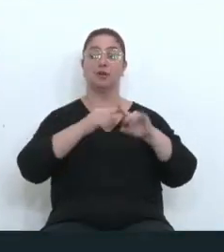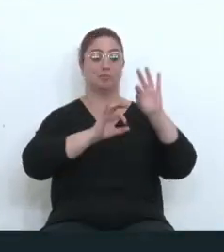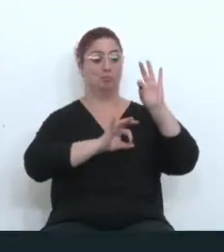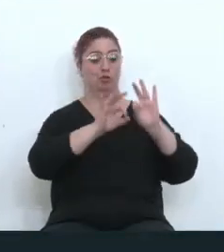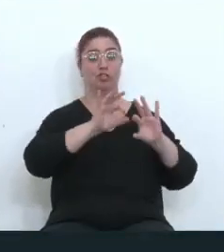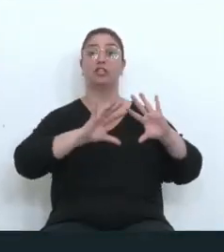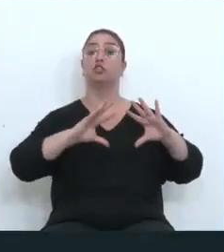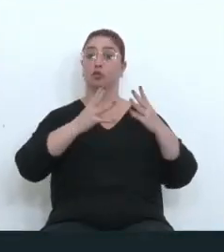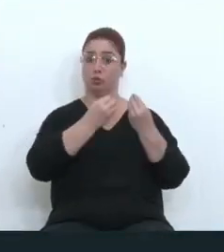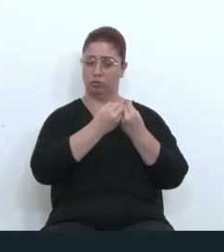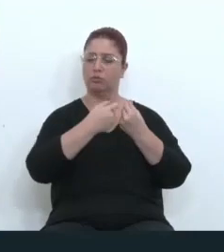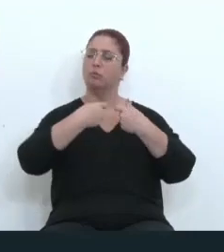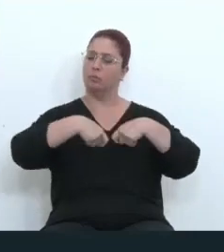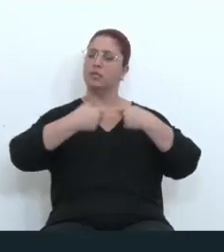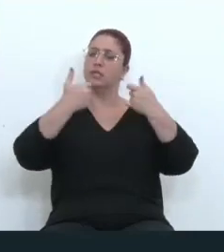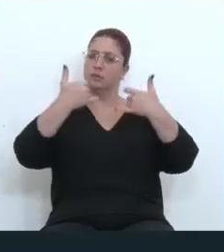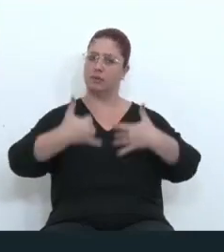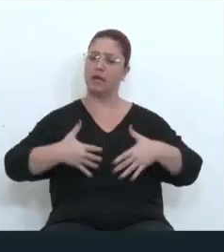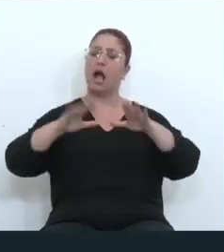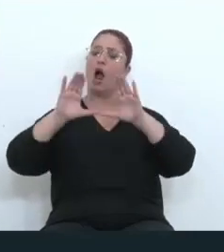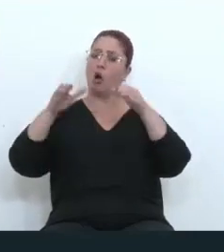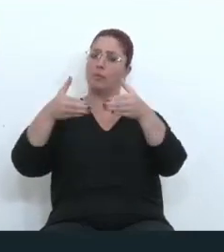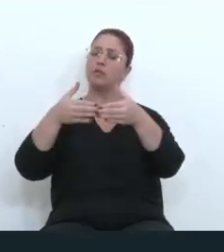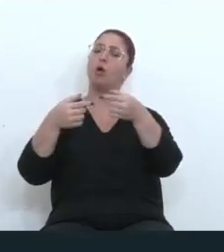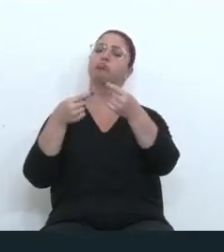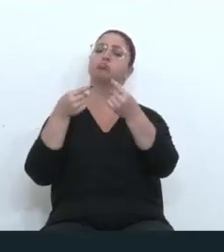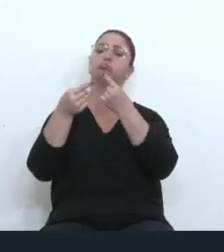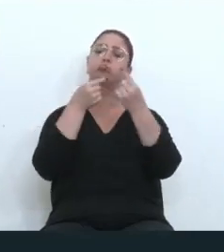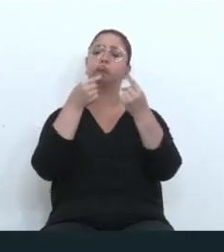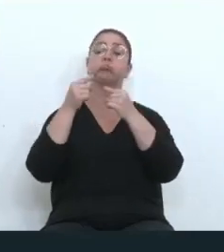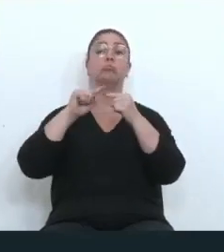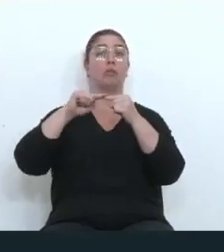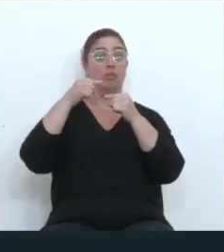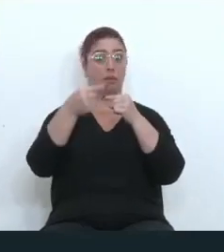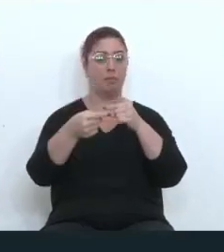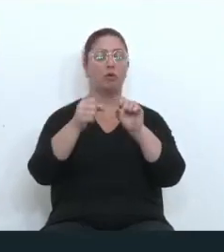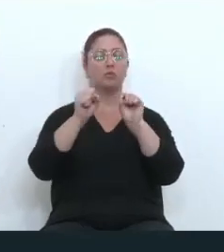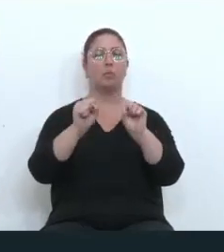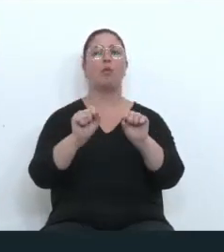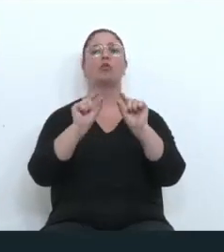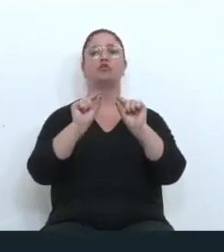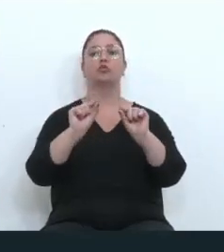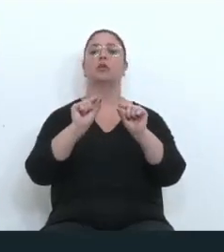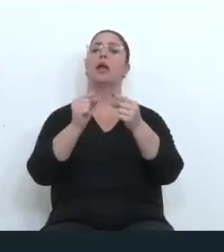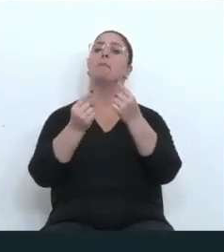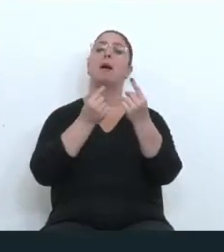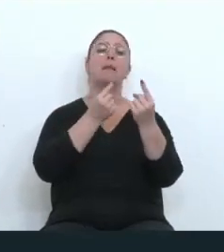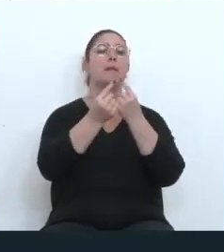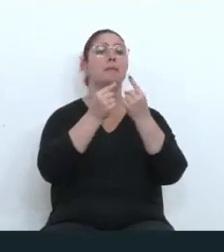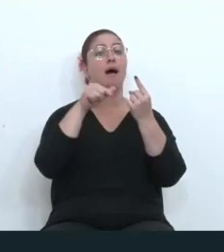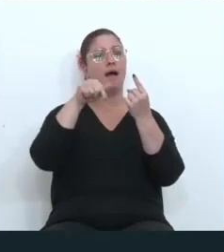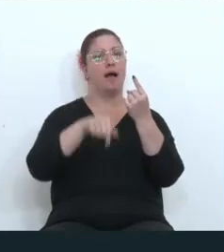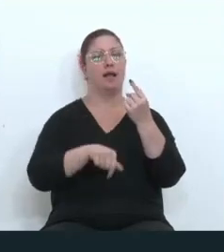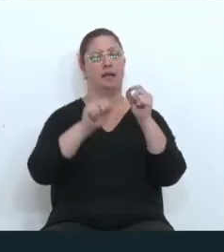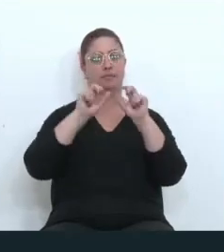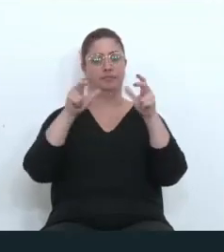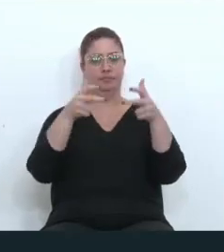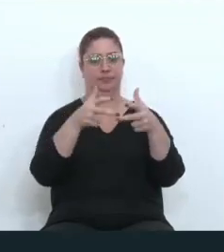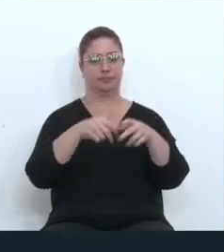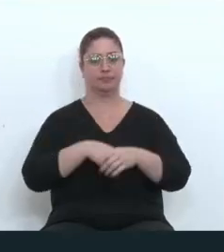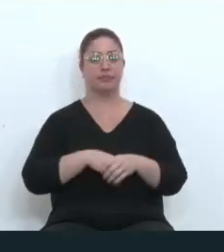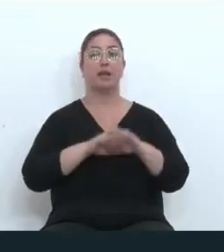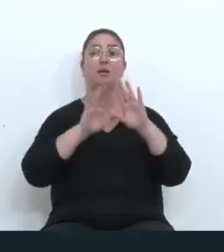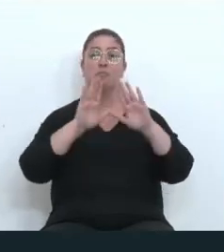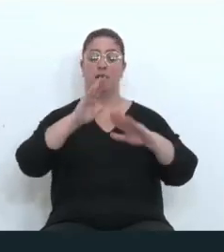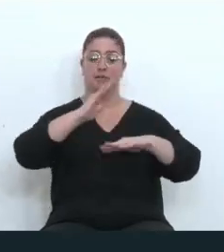para que as comissões debatam e depois a gente possa novamente debatê-los ou não aqui em plenário Mas como é uma